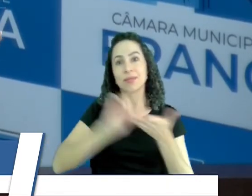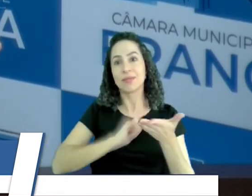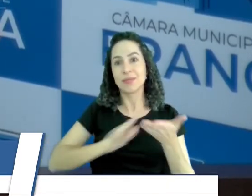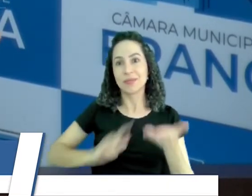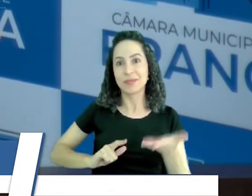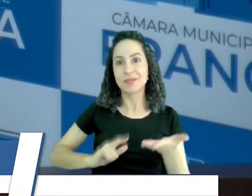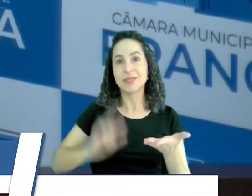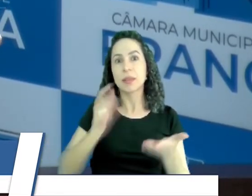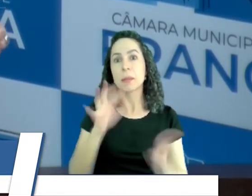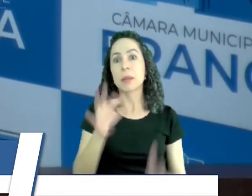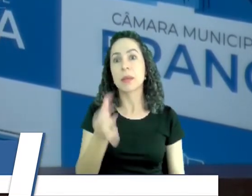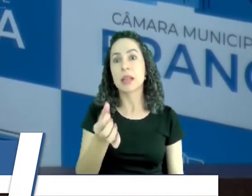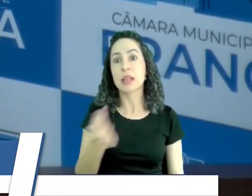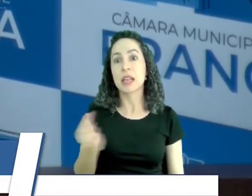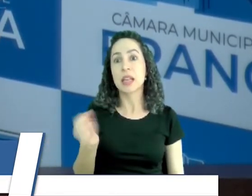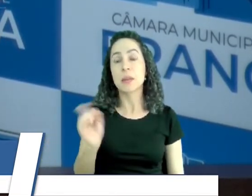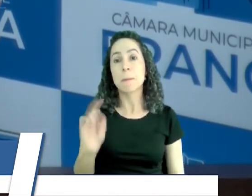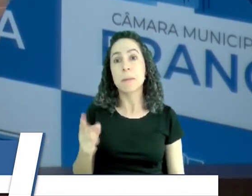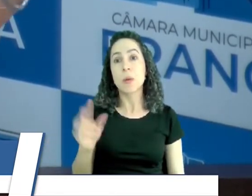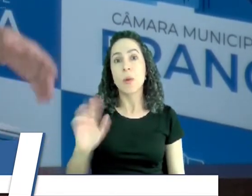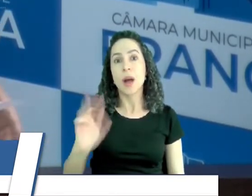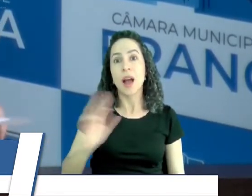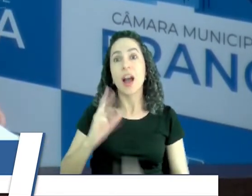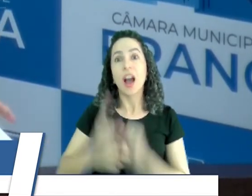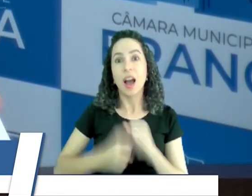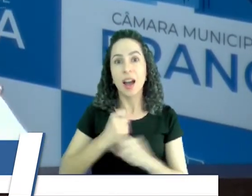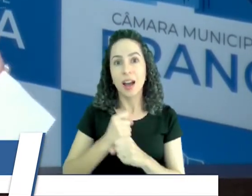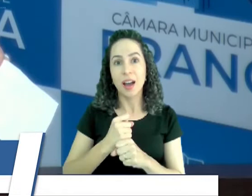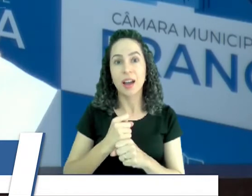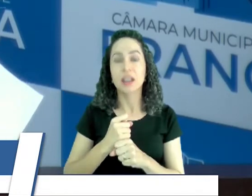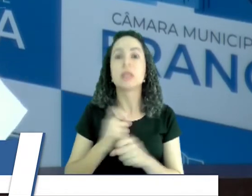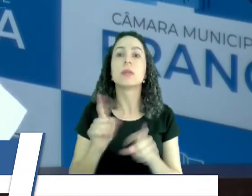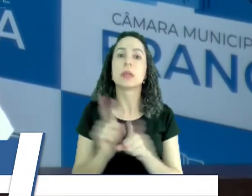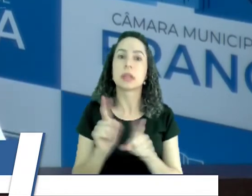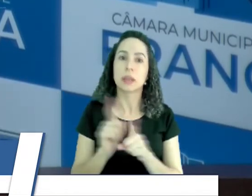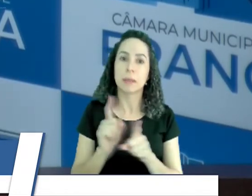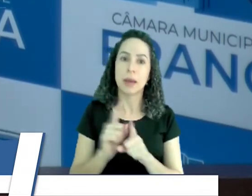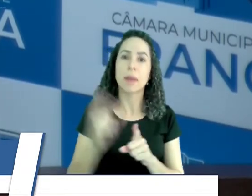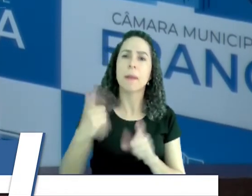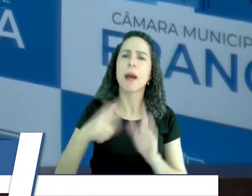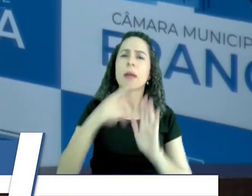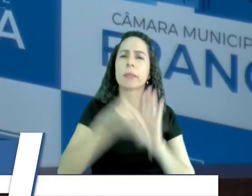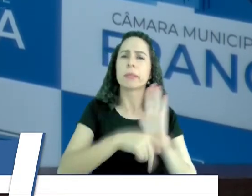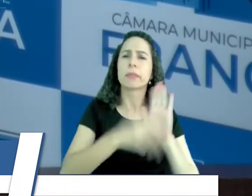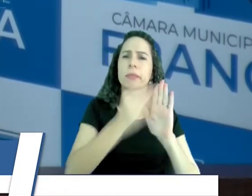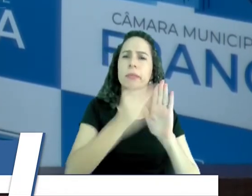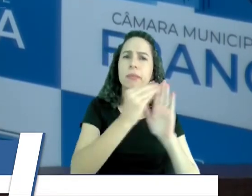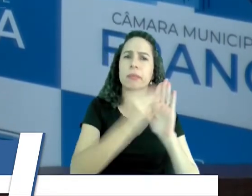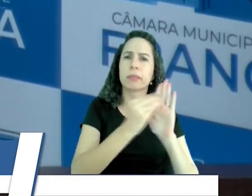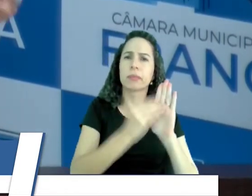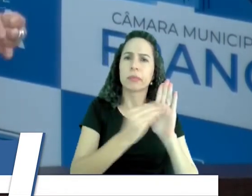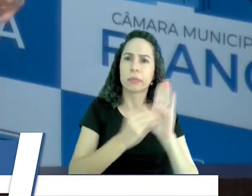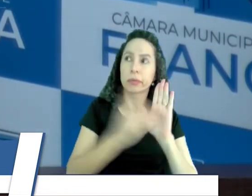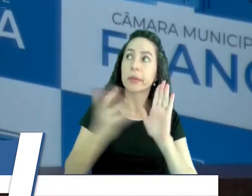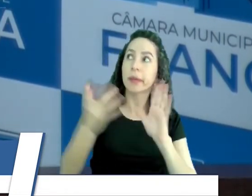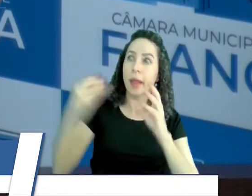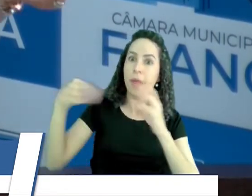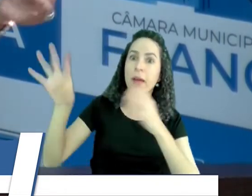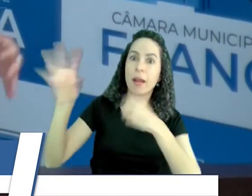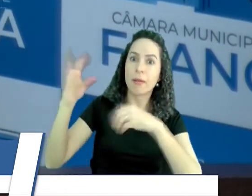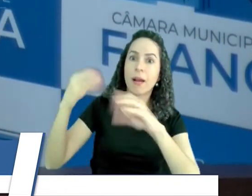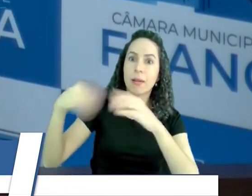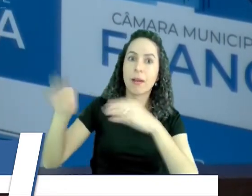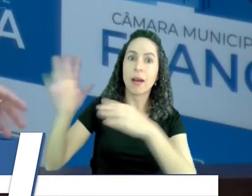de R$600 mil anuais, sem contar o que os outros projetos, se forem enviados para a Secretaria de Turismo